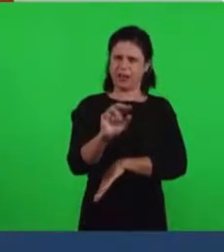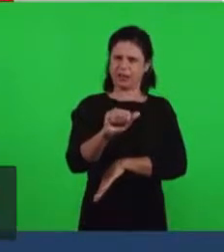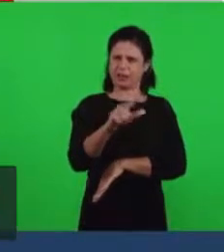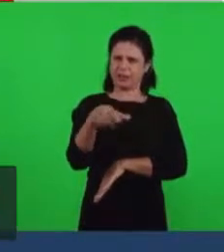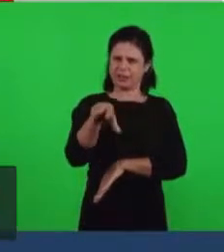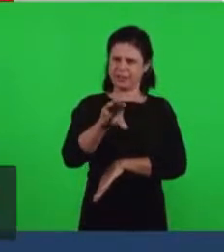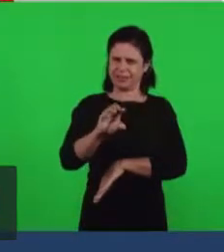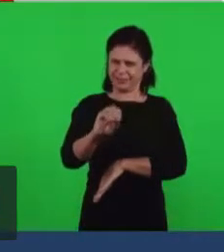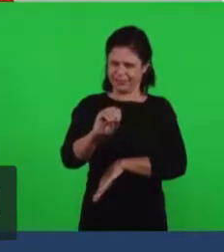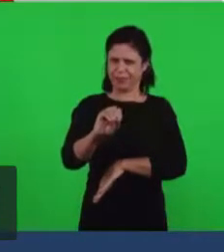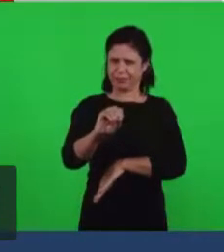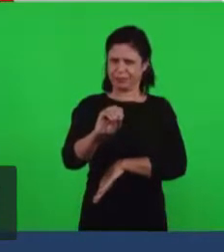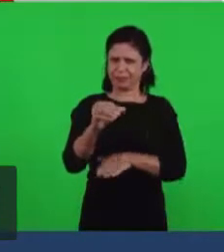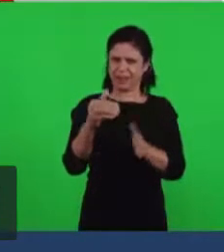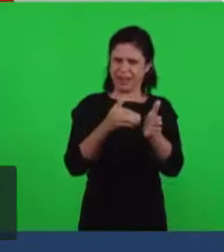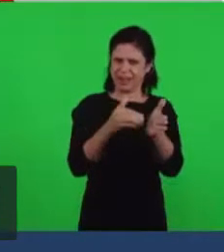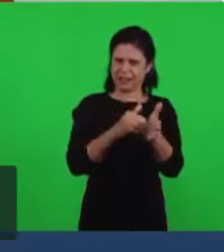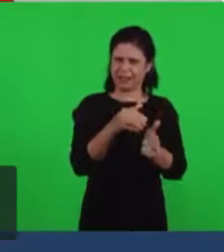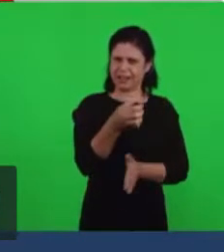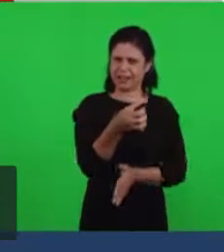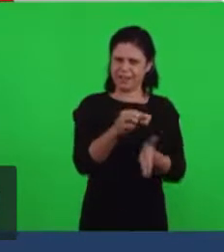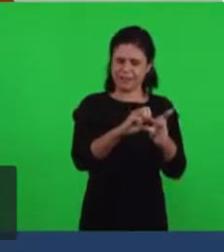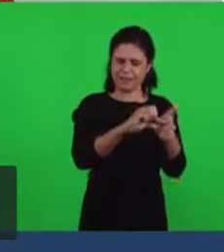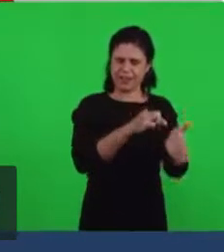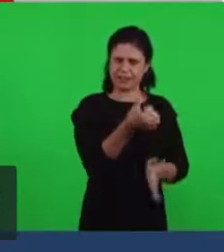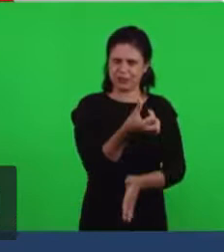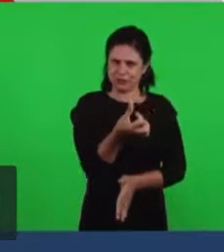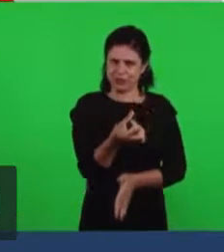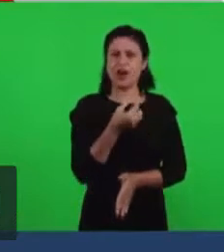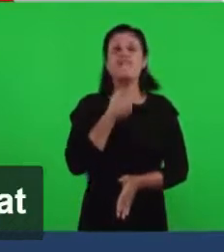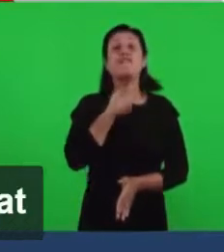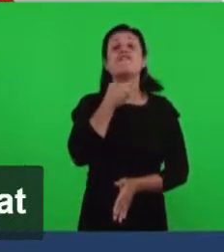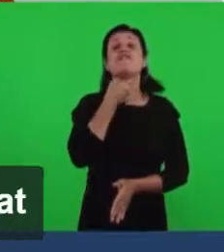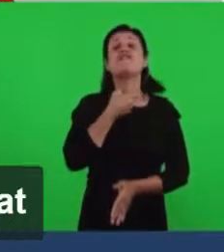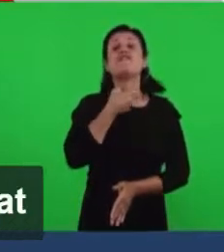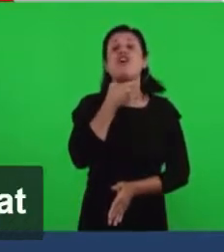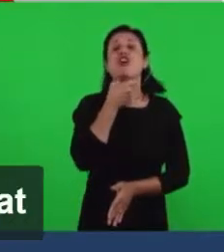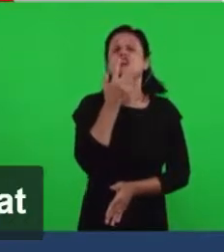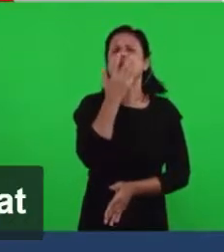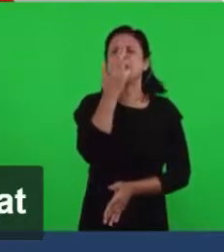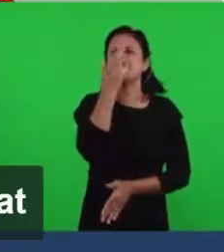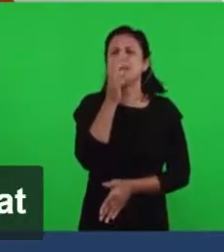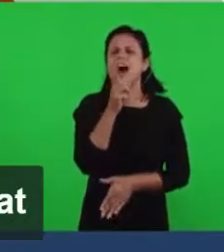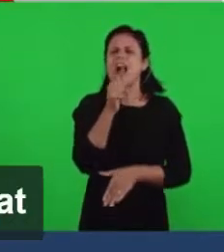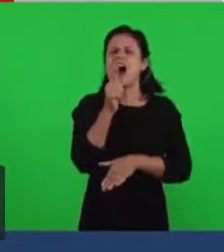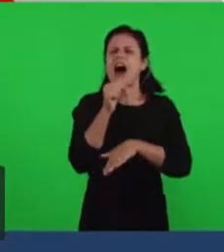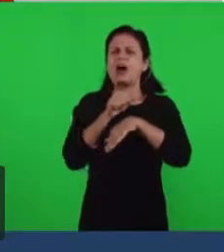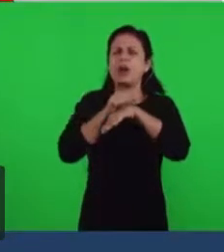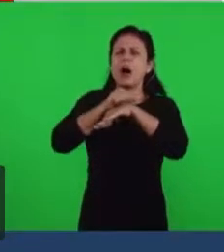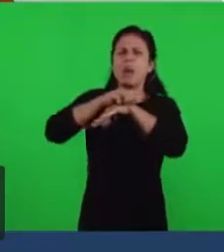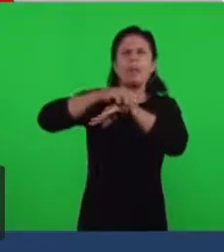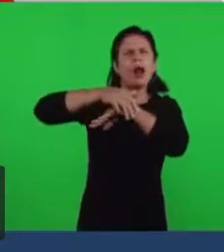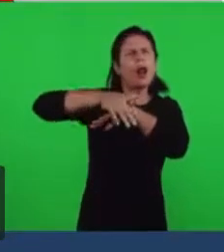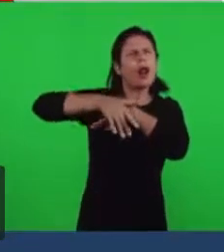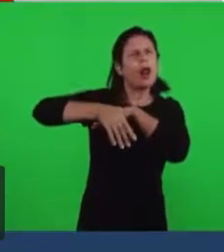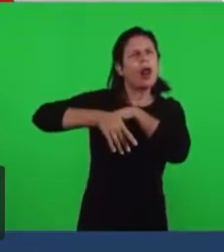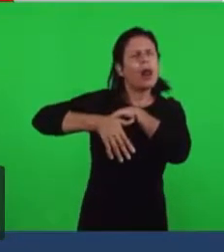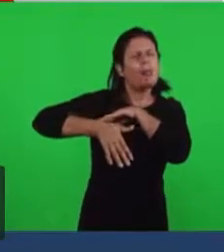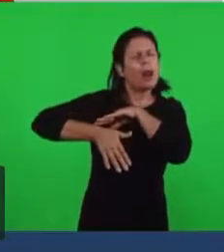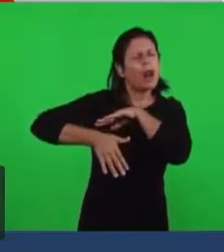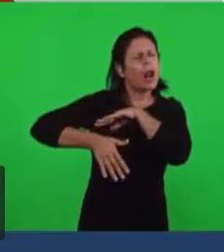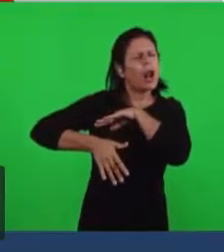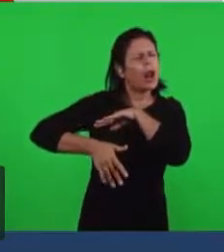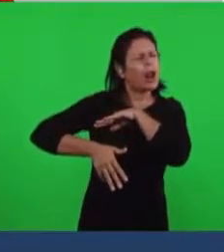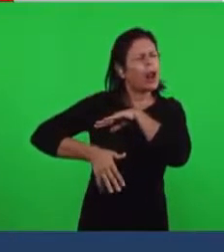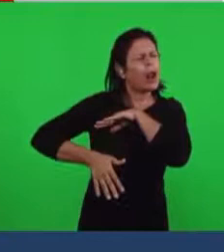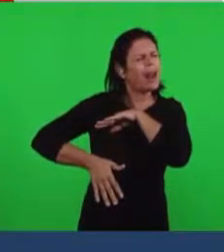até ao verso 16 a sua voz como a voz e muita água mas a voz ali era o que ele ouvia nénão por isso